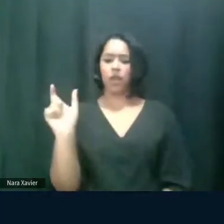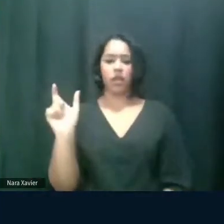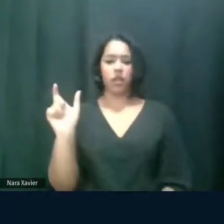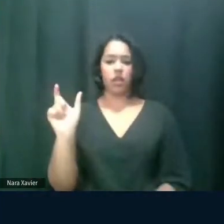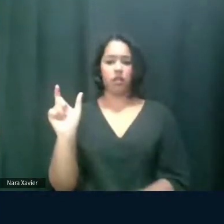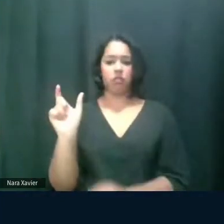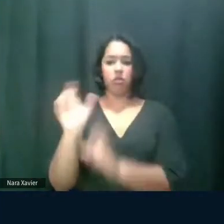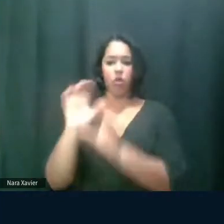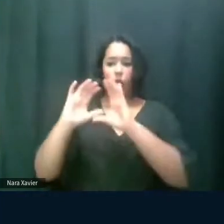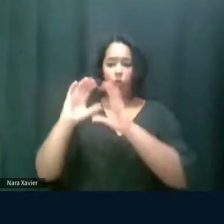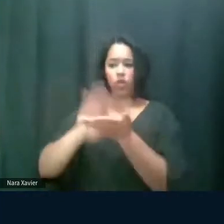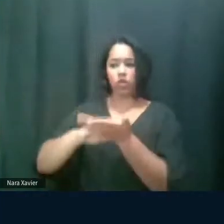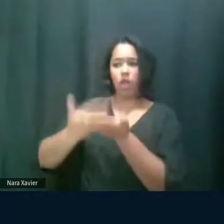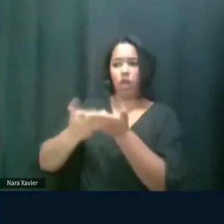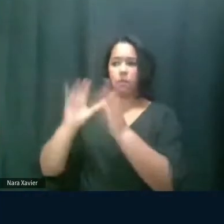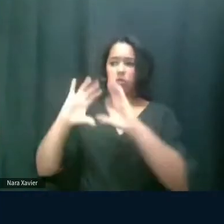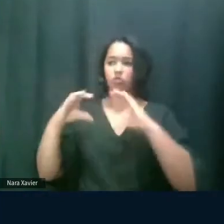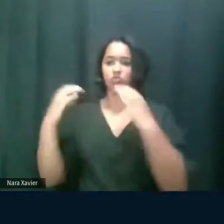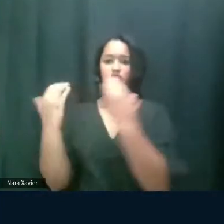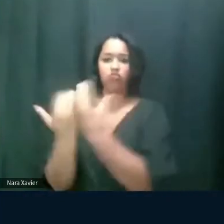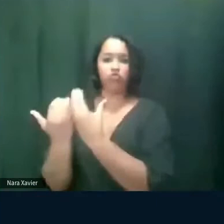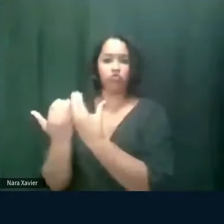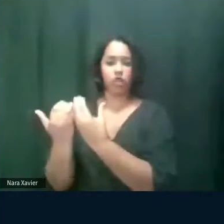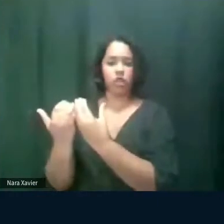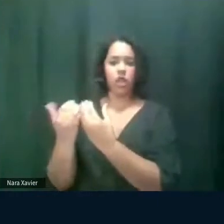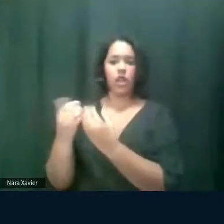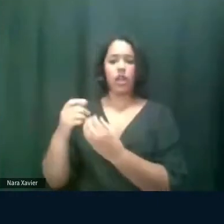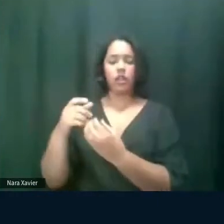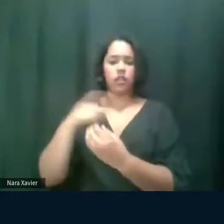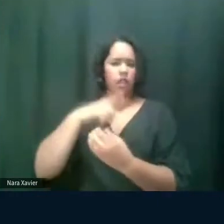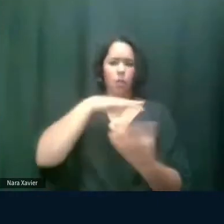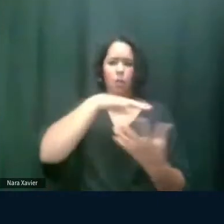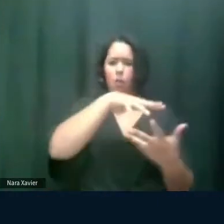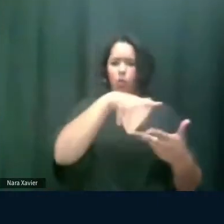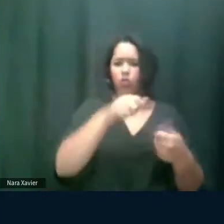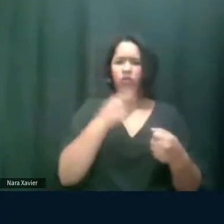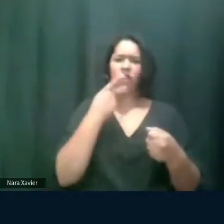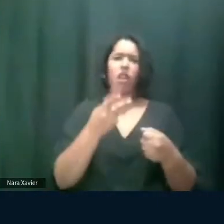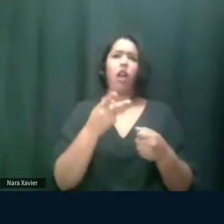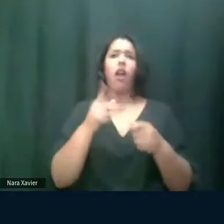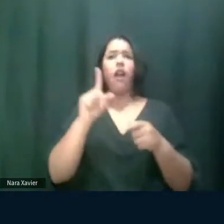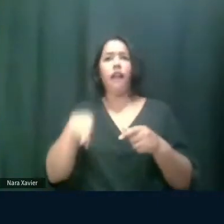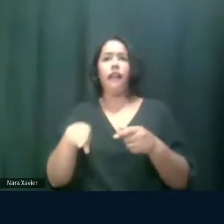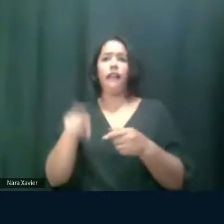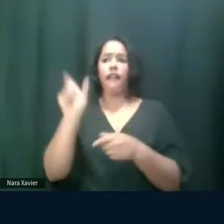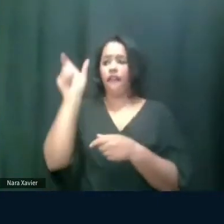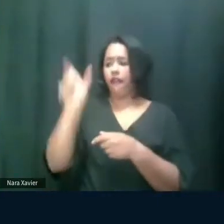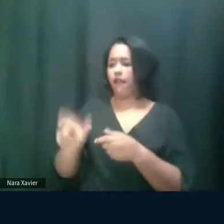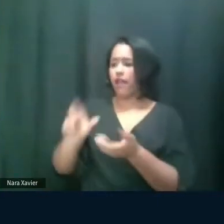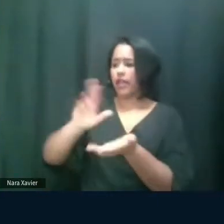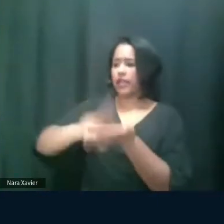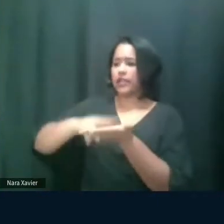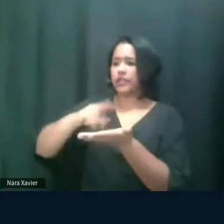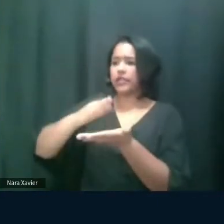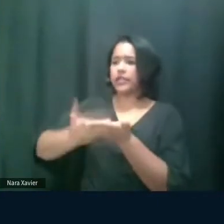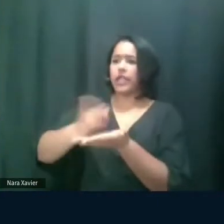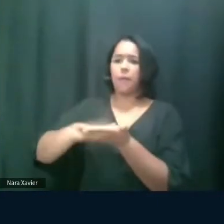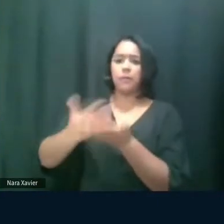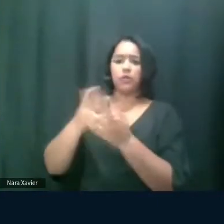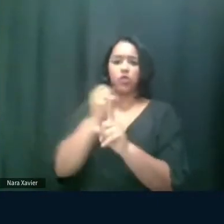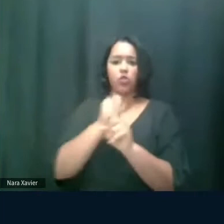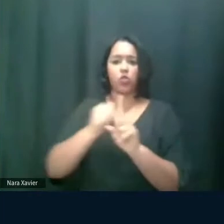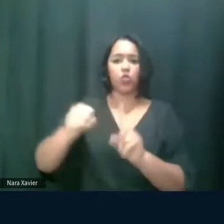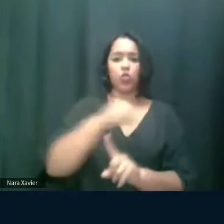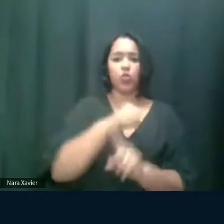tem sido uma discussão internacional, né? Tem muita gente que usa intérprete social, tem muita gente que prefere colocar o